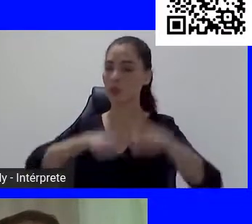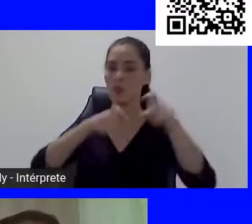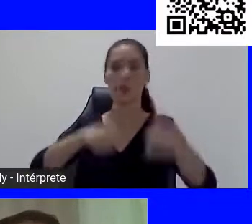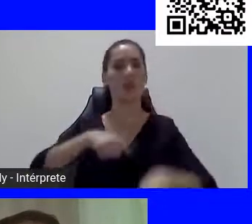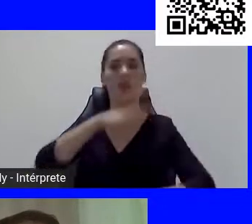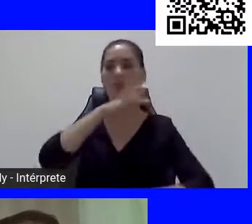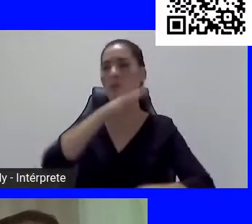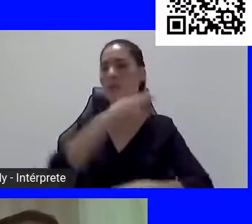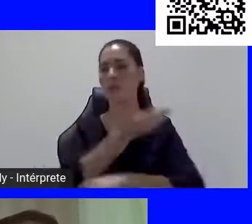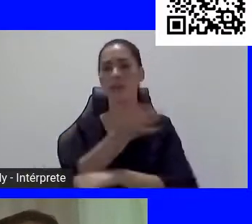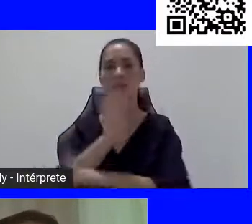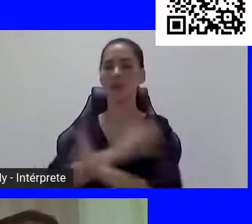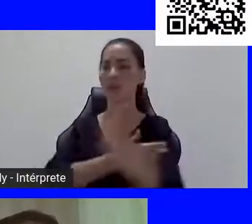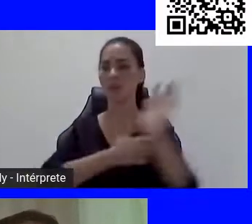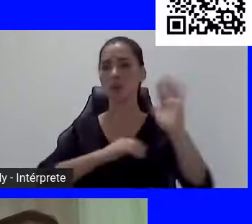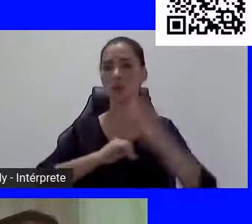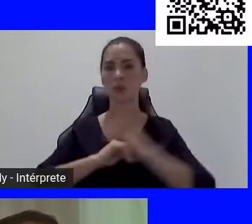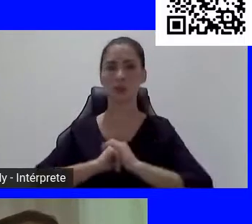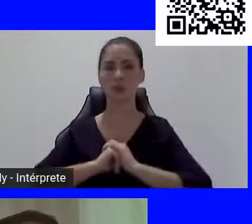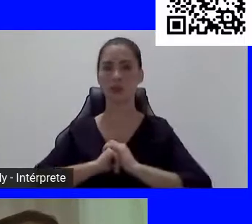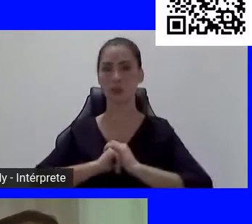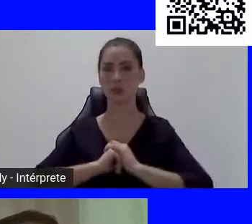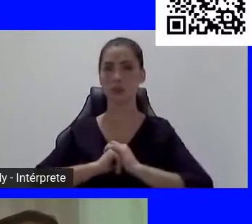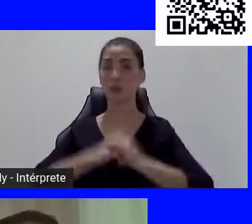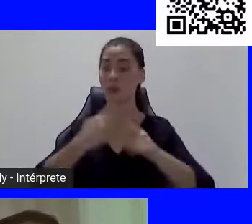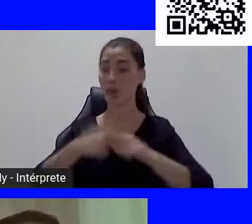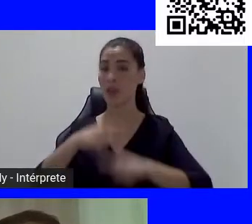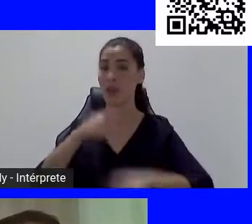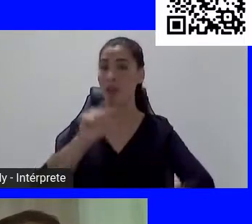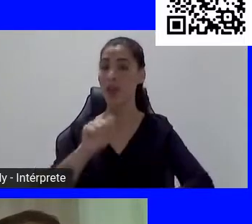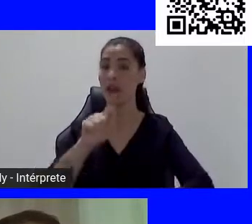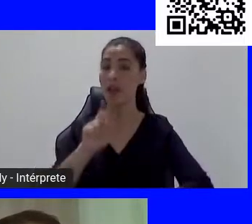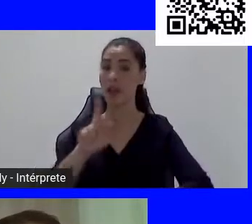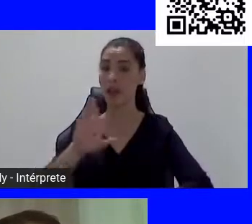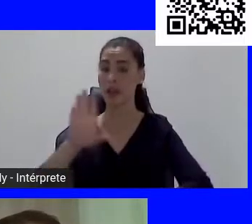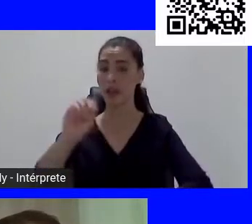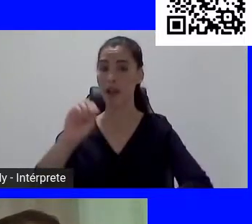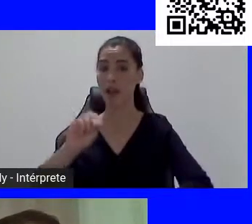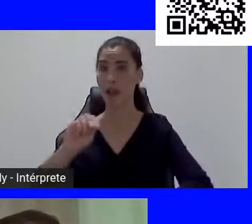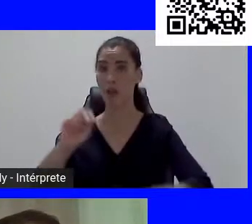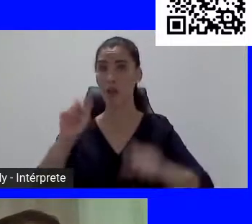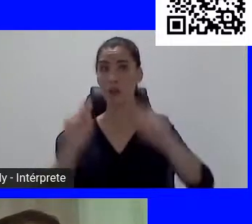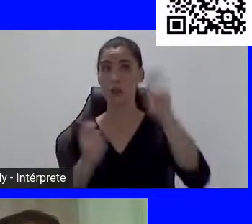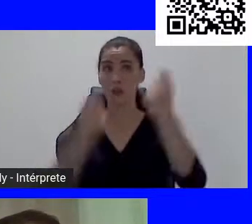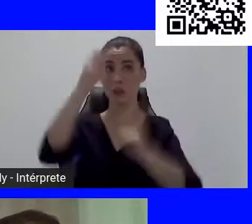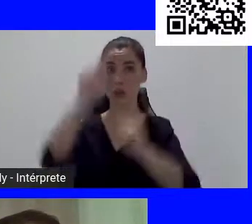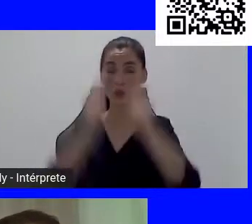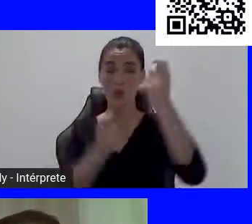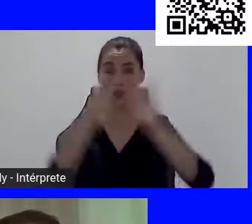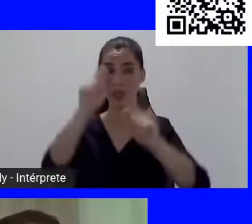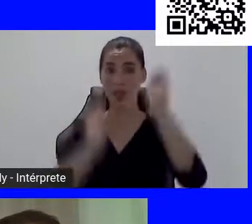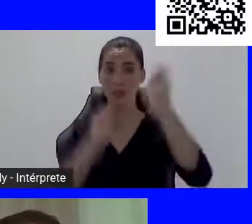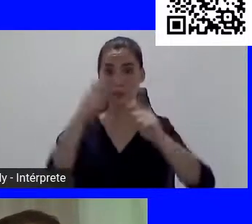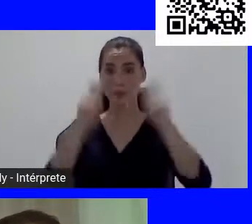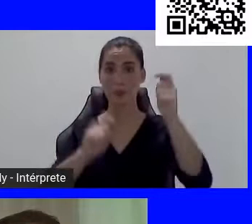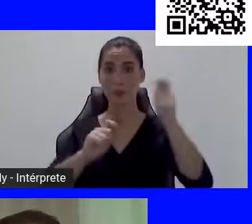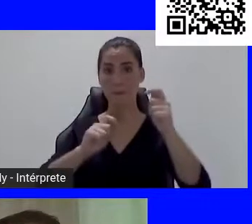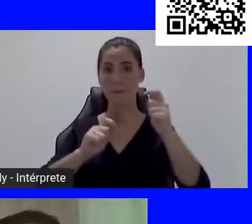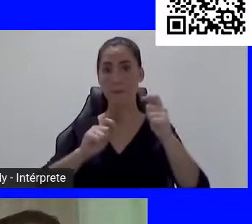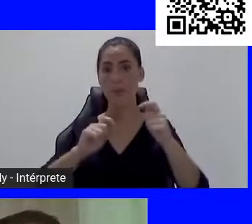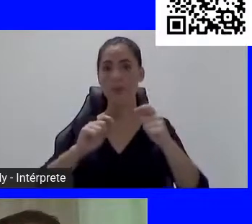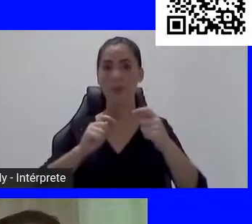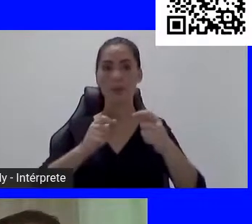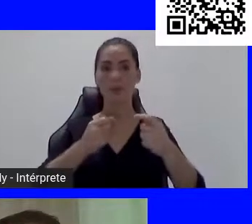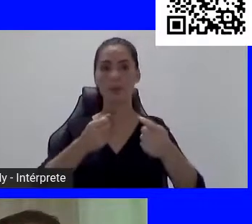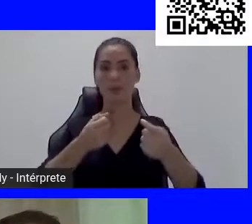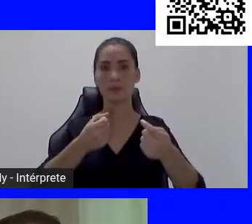a agroindústria, que é quem compra os produtos primários do Brasil, ou mesmo para fins de